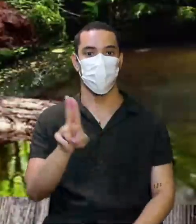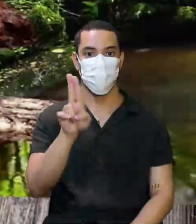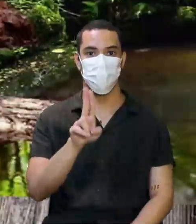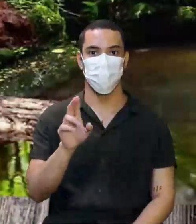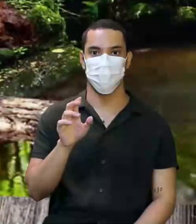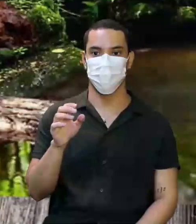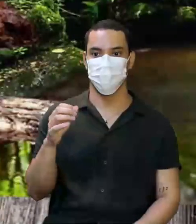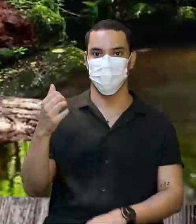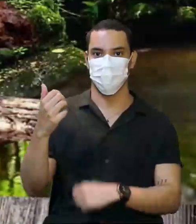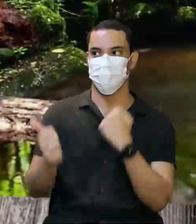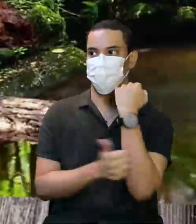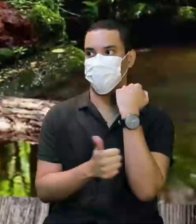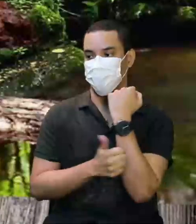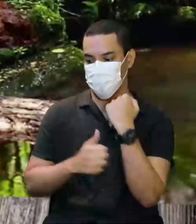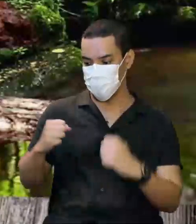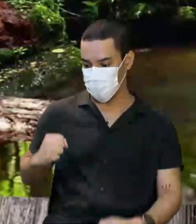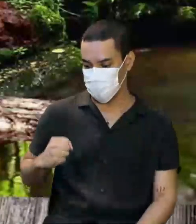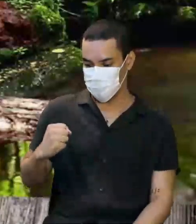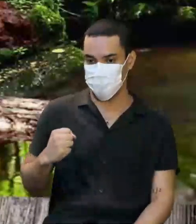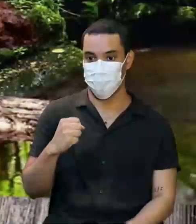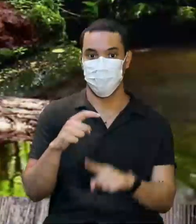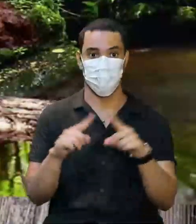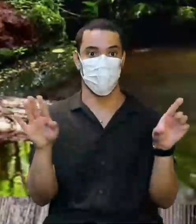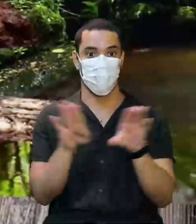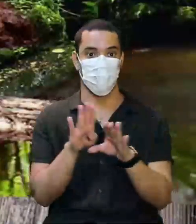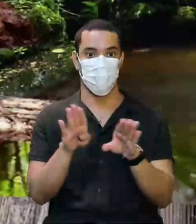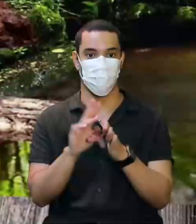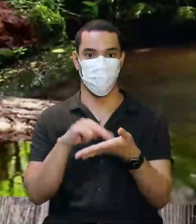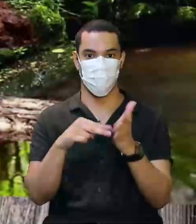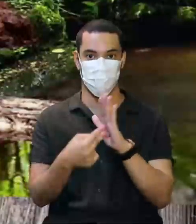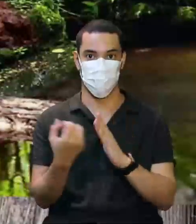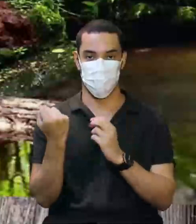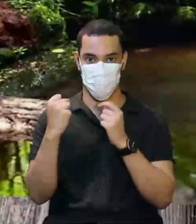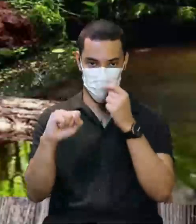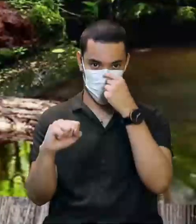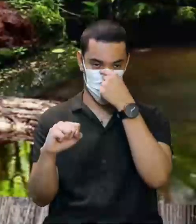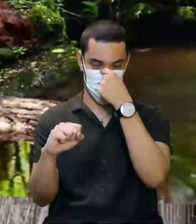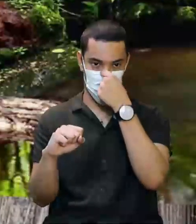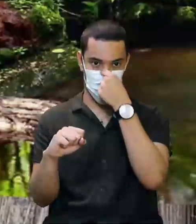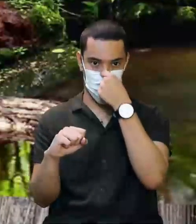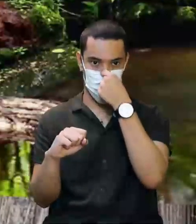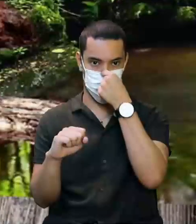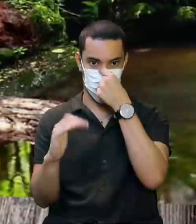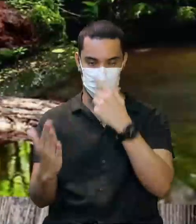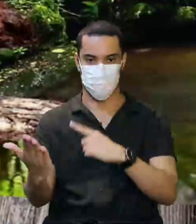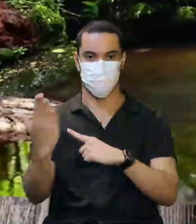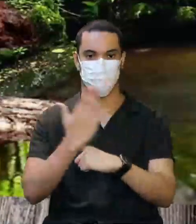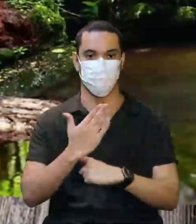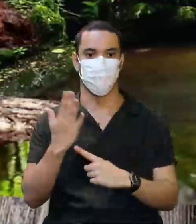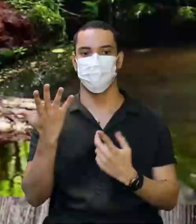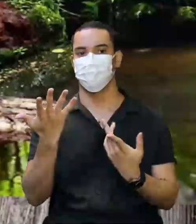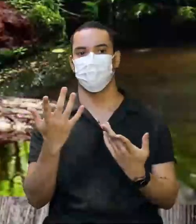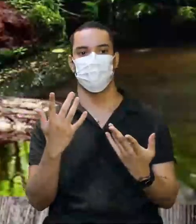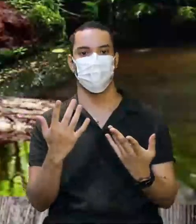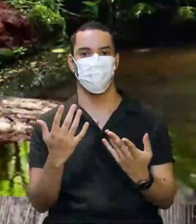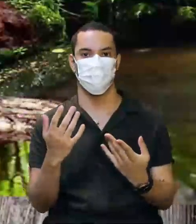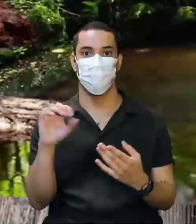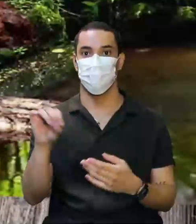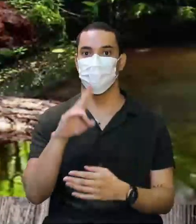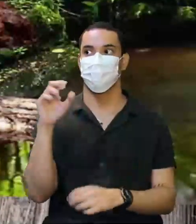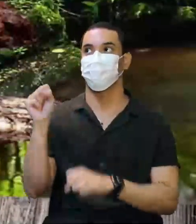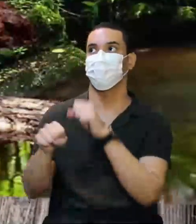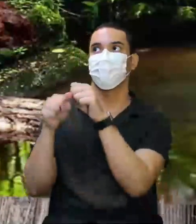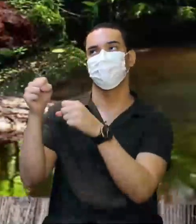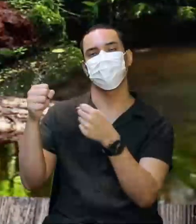um cajado, né? Mas também serviria para defender ou para ajudar na captura de alguma coisa, ou escalar algum objeto,